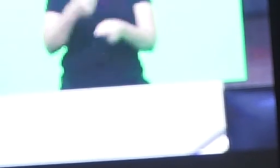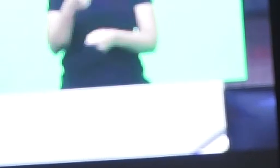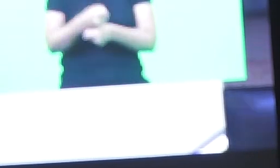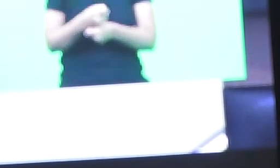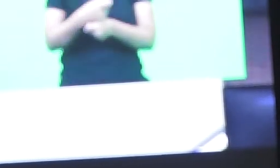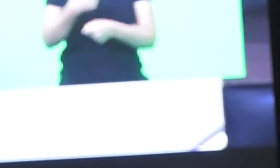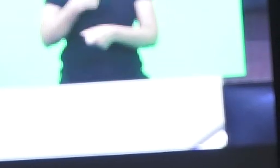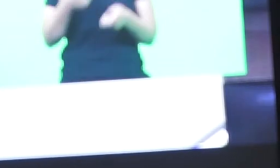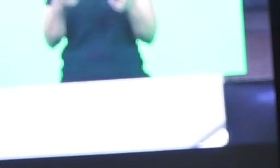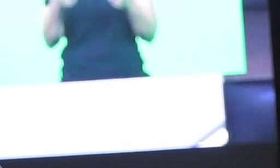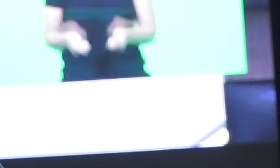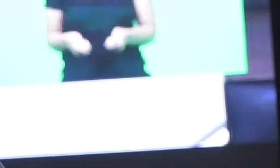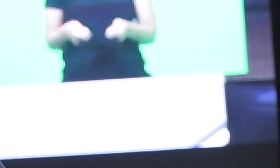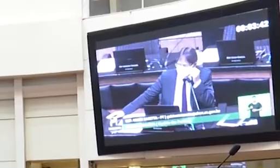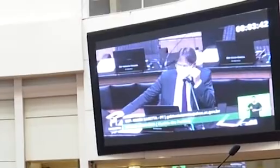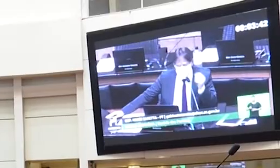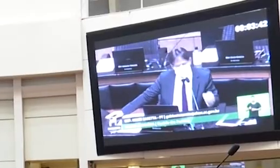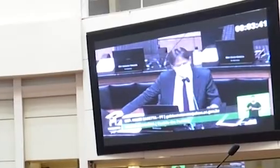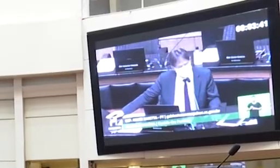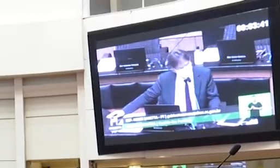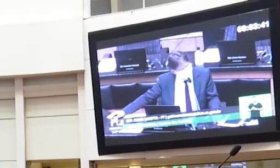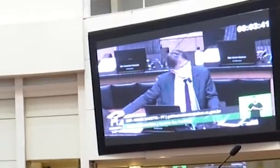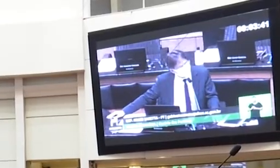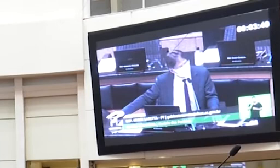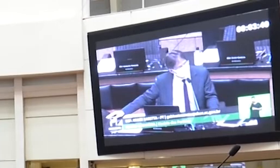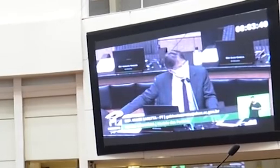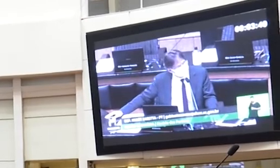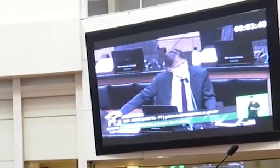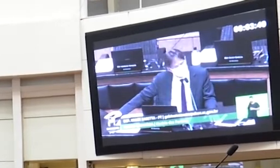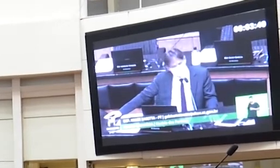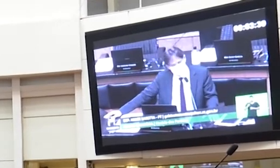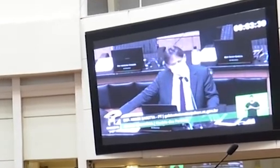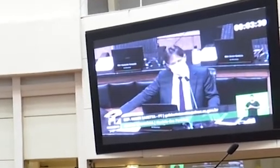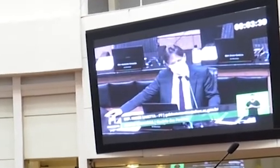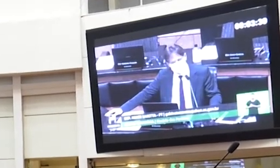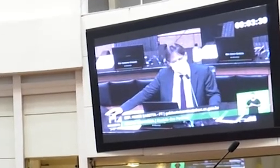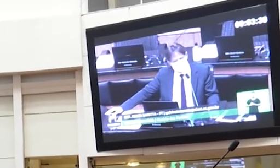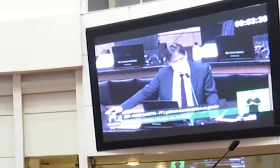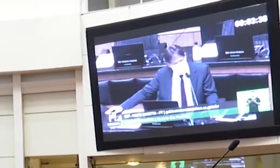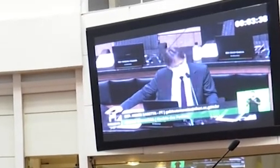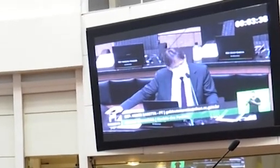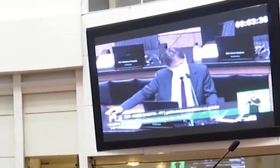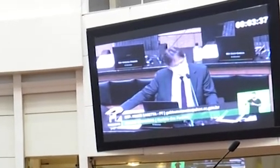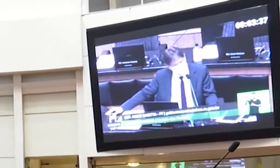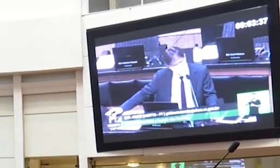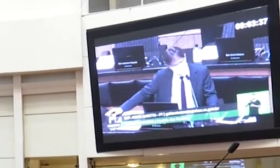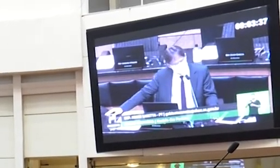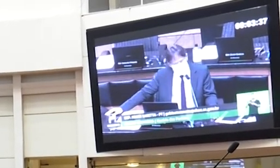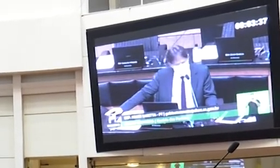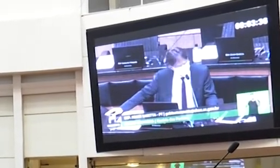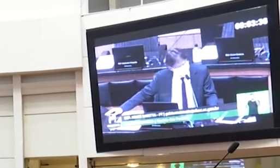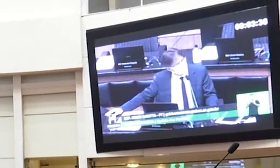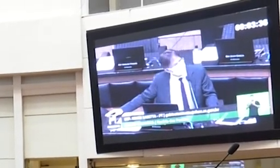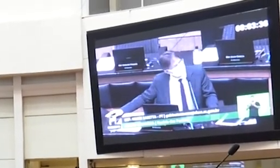para análise das comissões permanentes, a restituição deverá ser realizada no prazo máximo de 30 dias